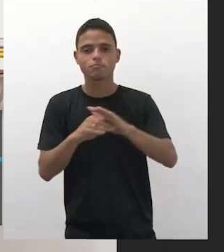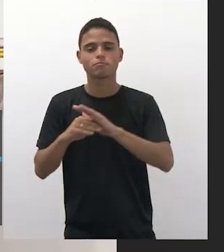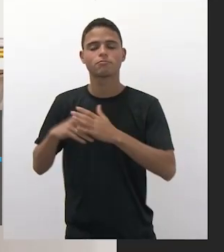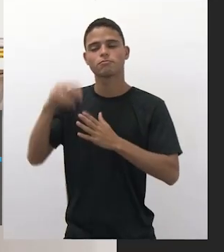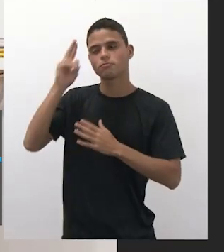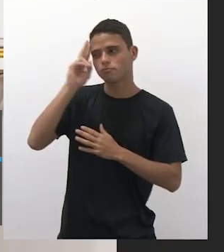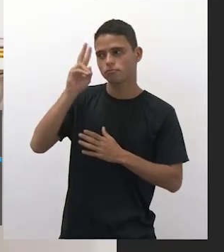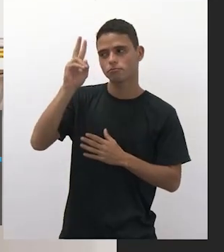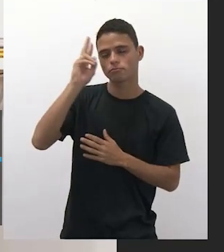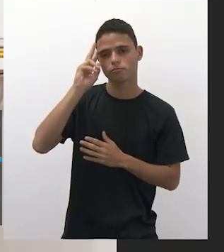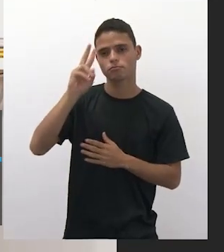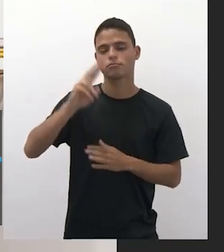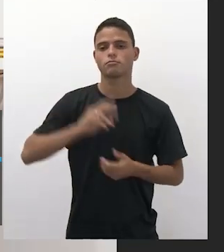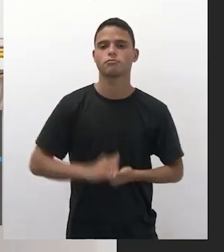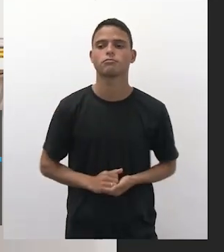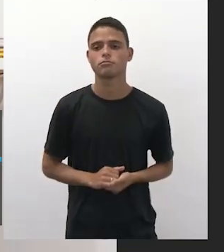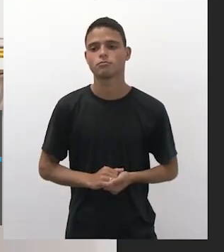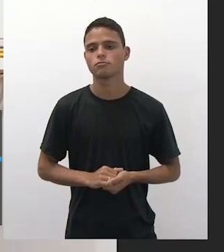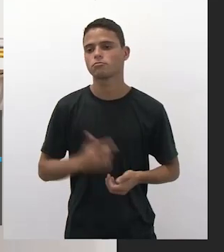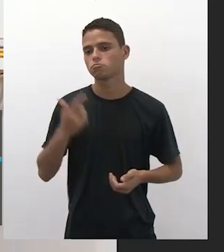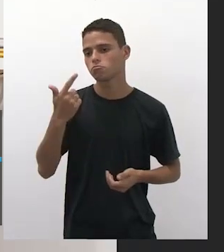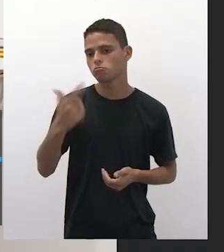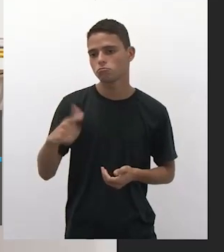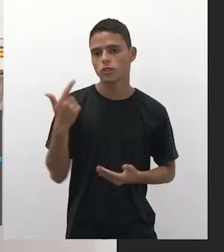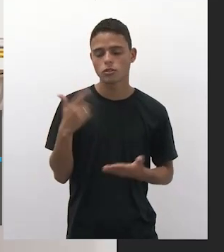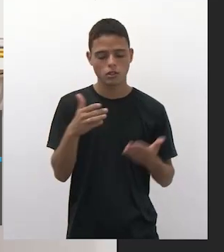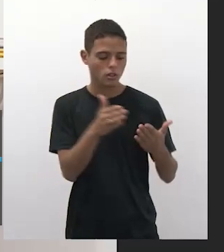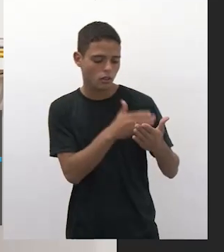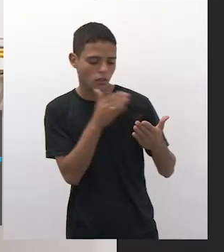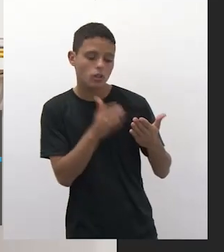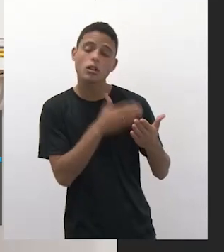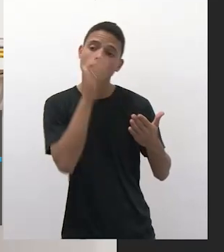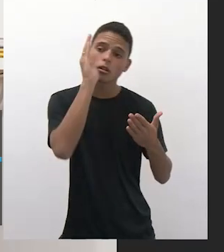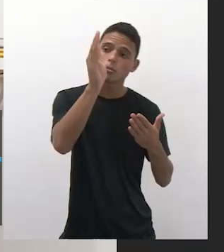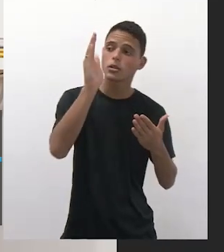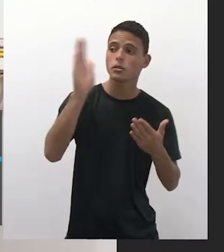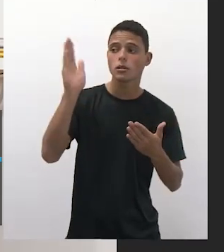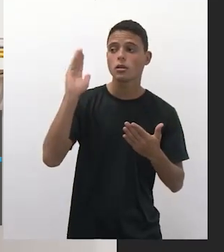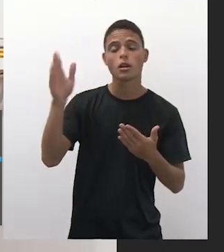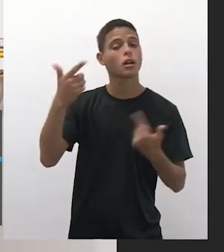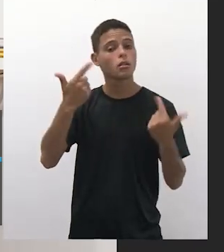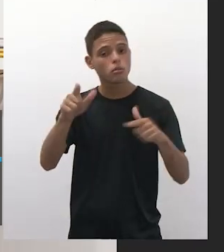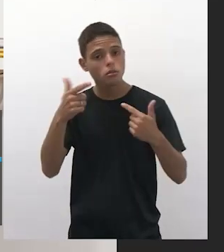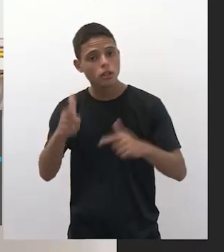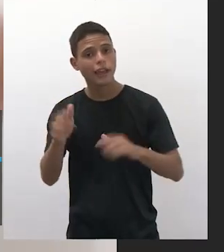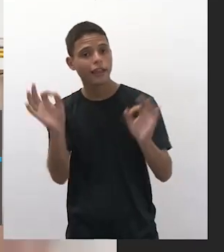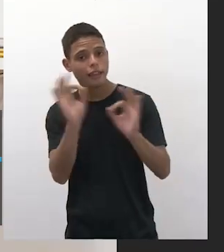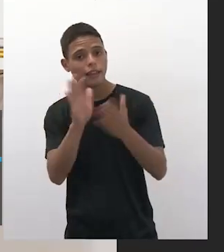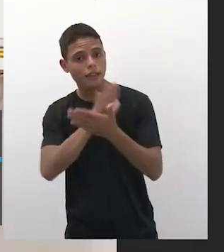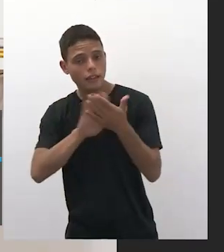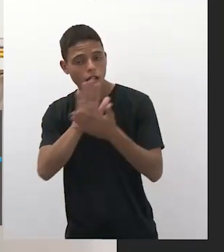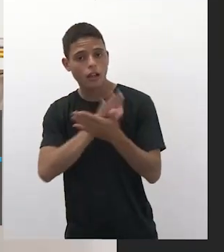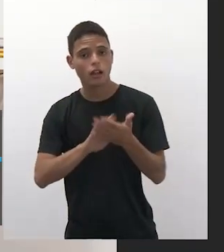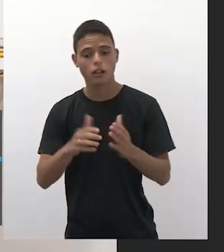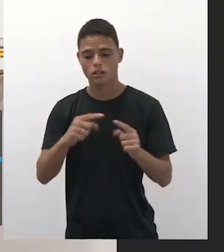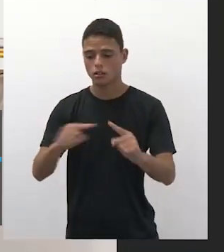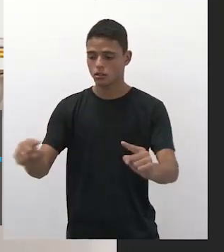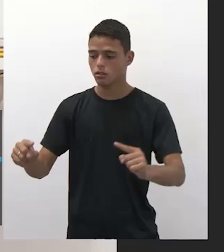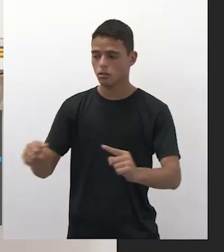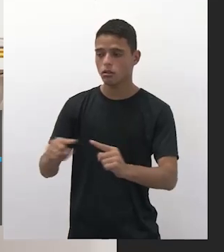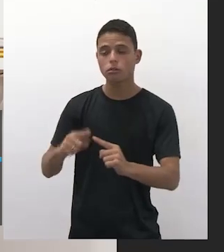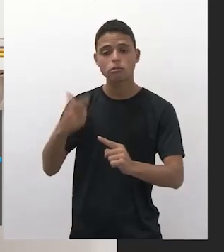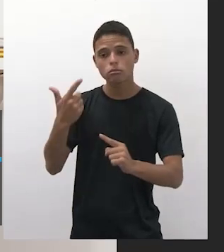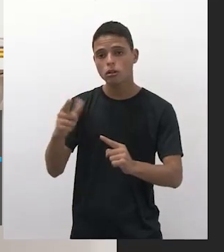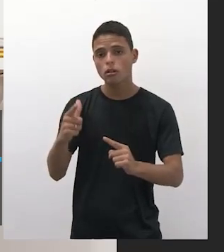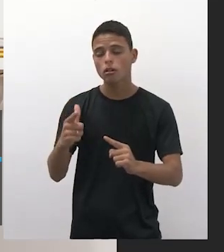que não tínhamos uma biblioteca, não tínhamos um pátio, era uma escola de uma sala só,